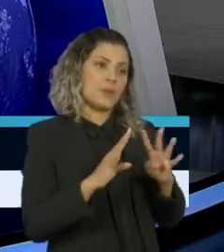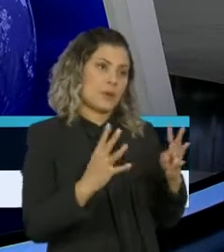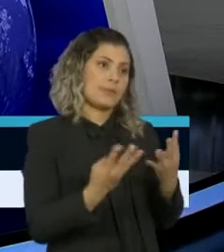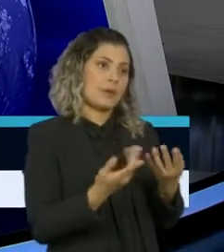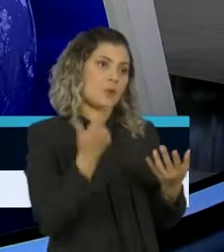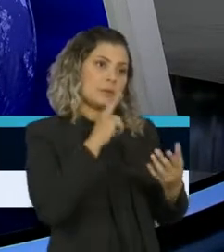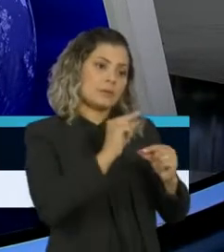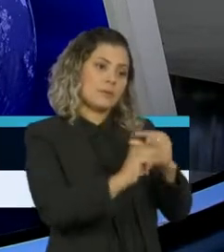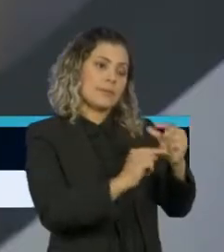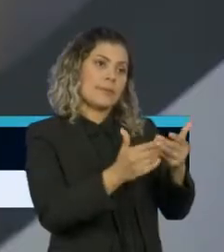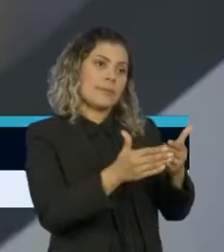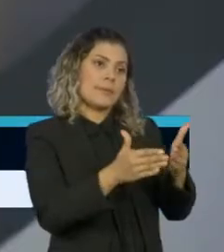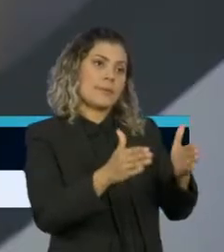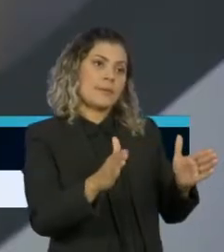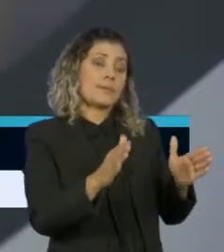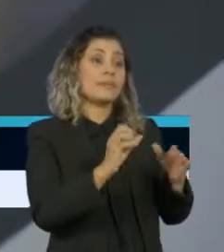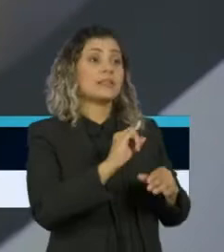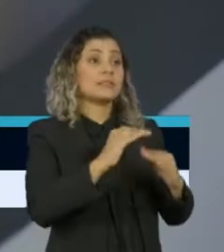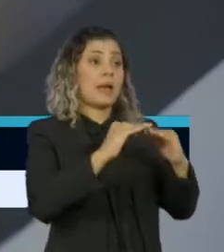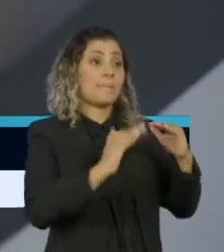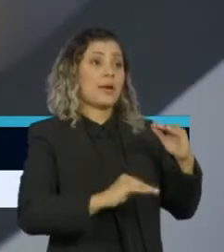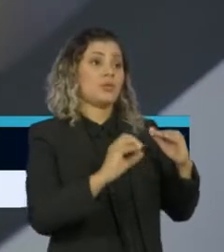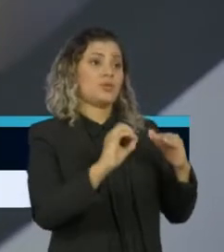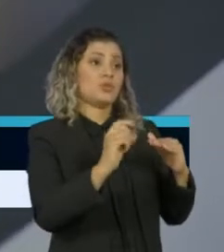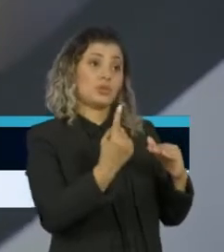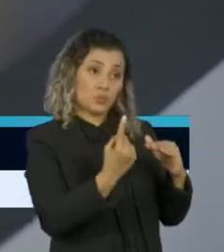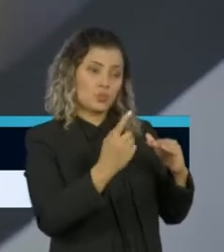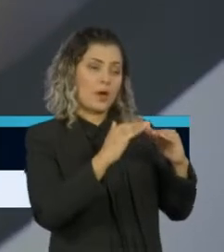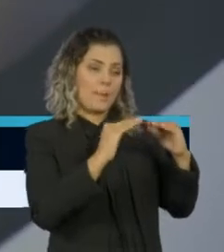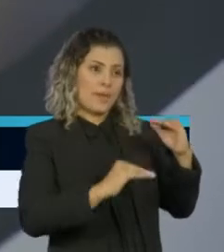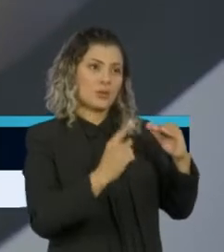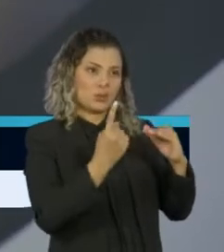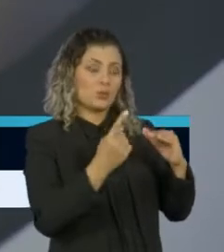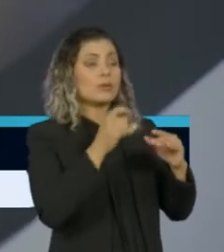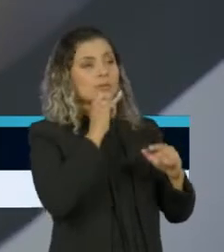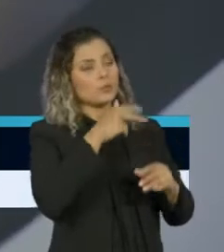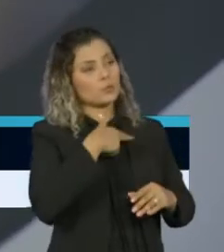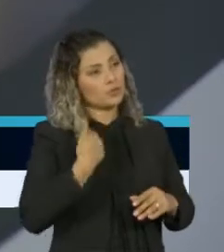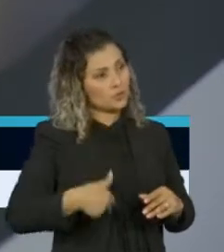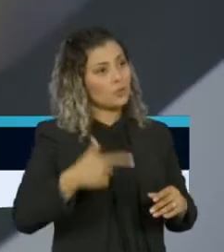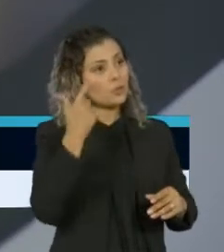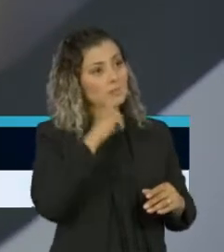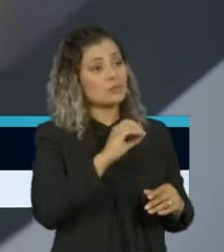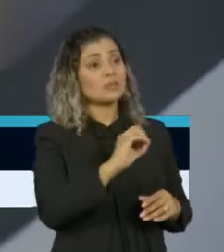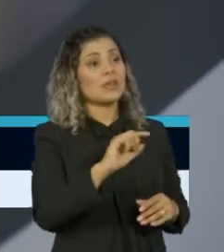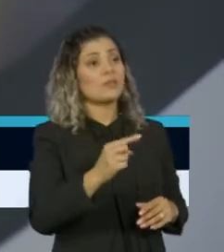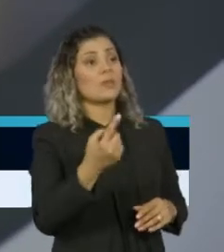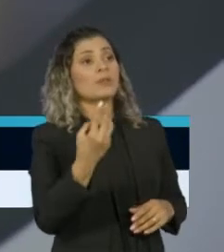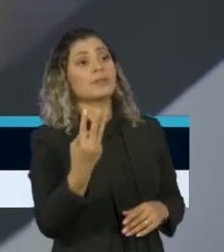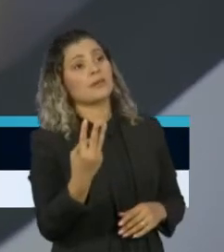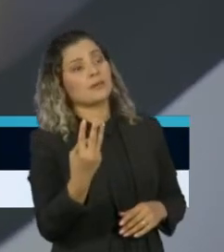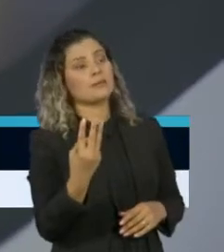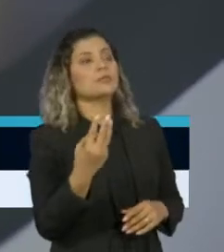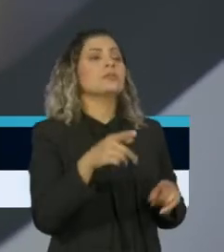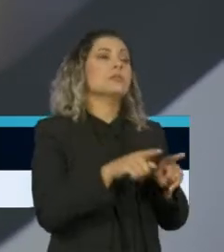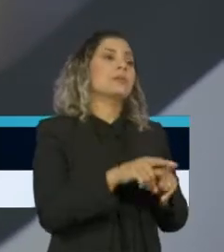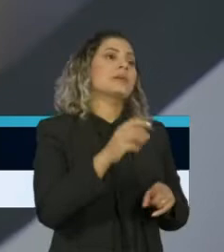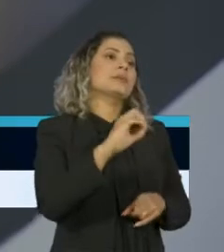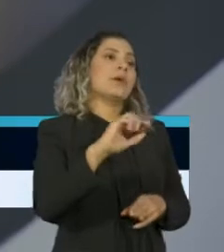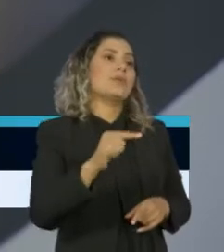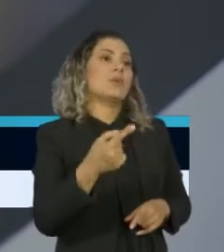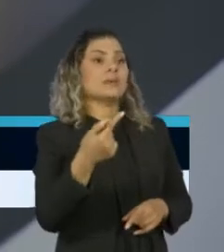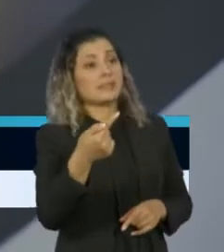quarentena quando essa taxa é abaixo de um países como a china flexibilizar quando tava 03 alemanha